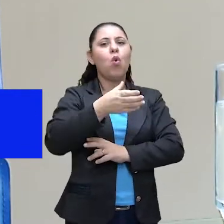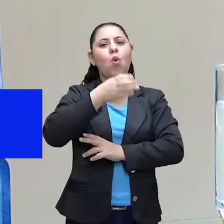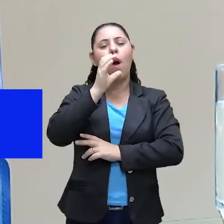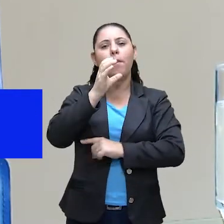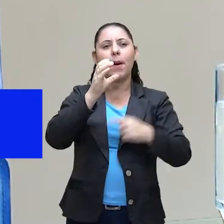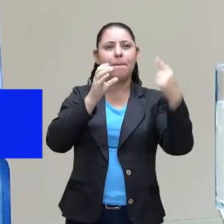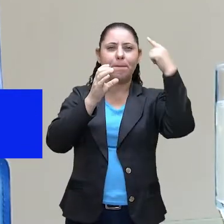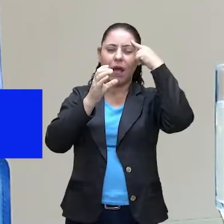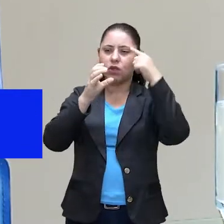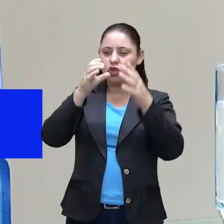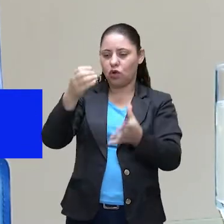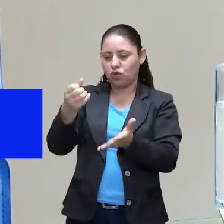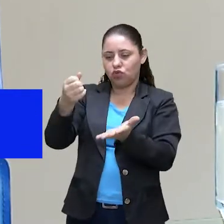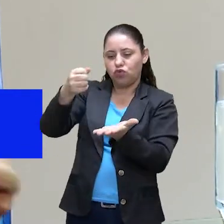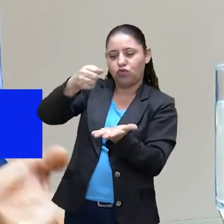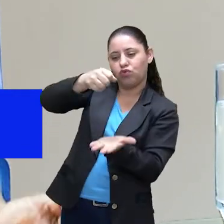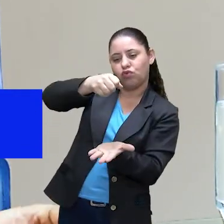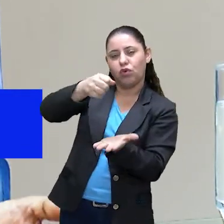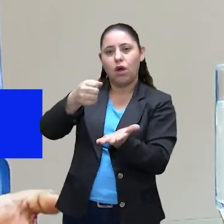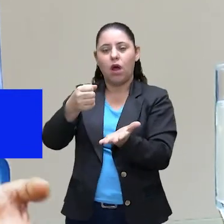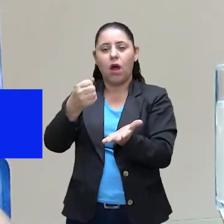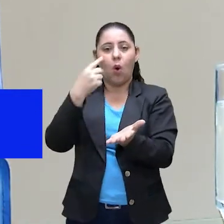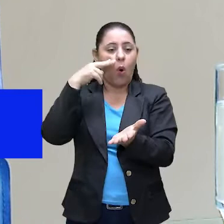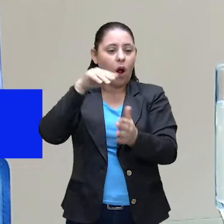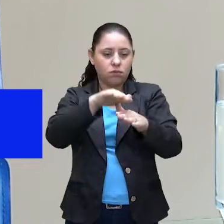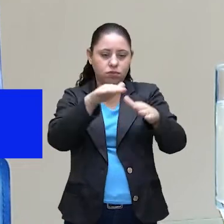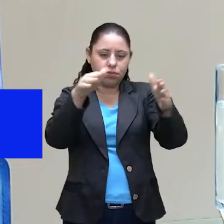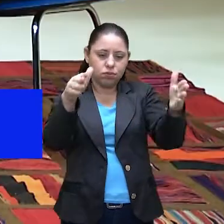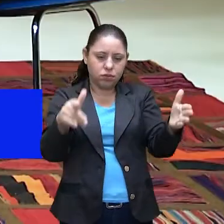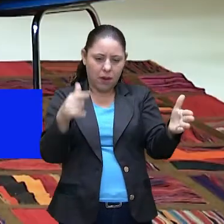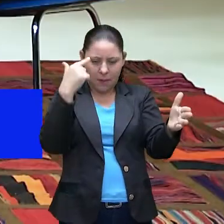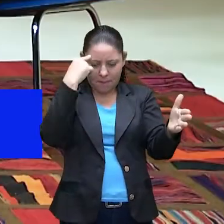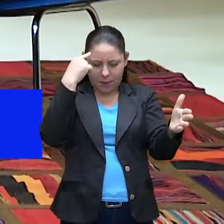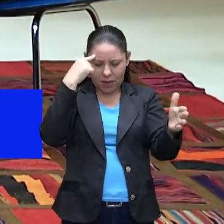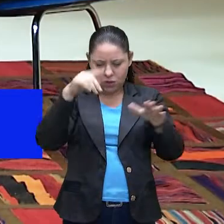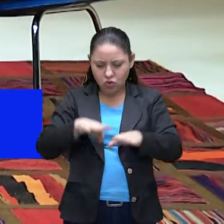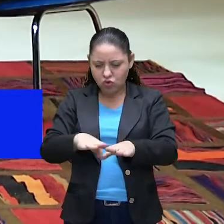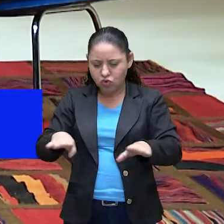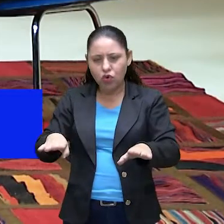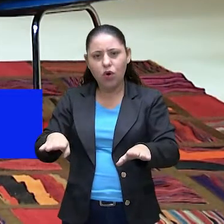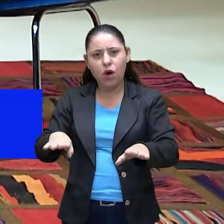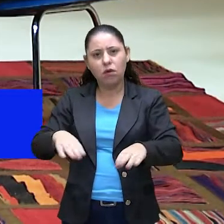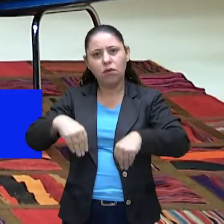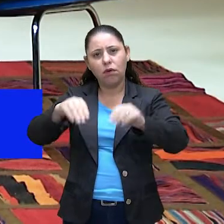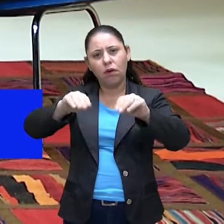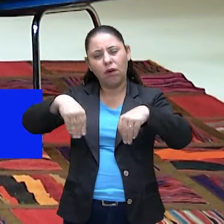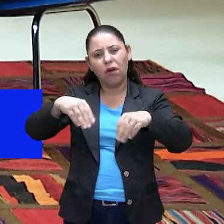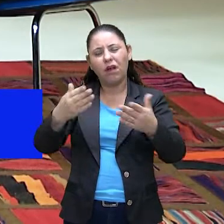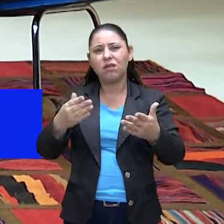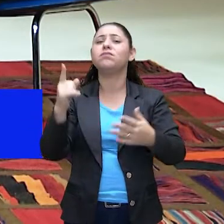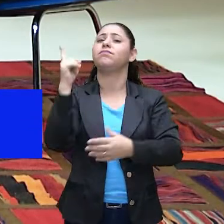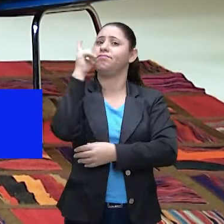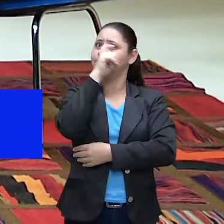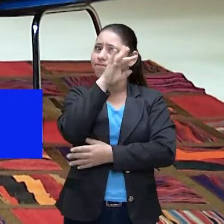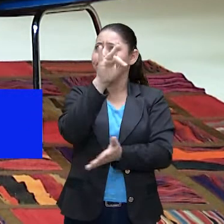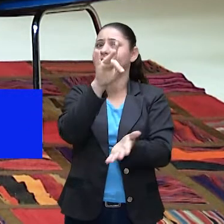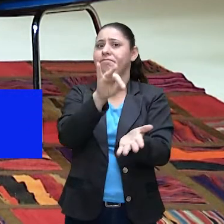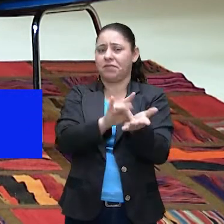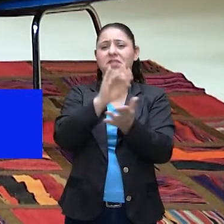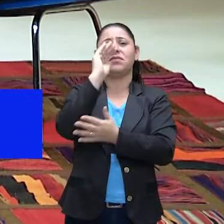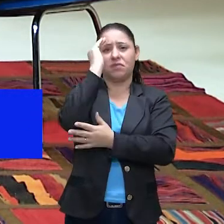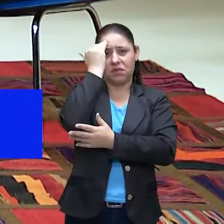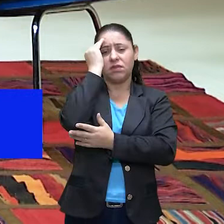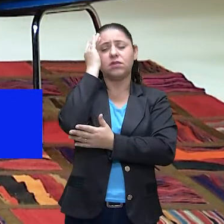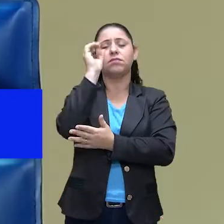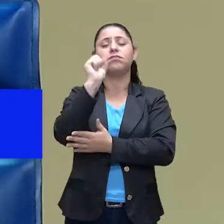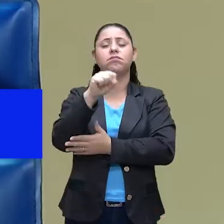mas pensa numa jarra, ou ele olha para uma mesa e pensa num tapete. Então, é muito difícil, então, nessa